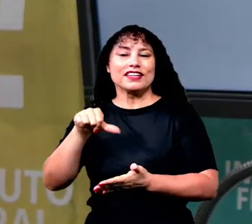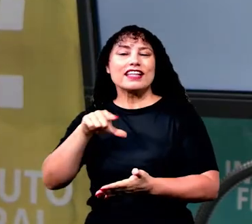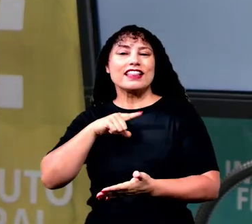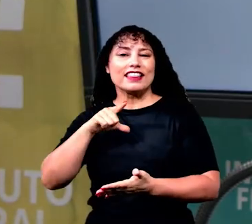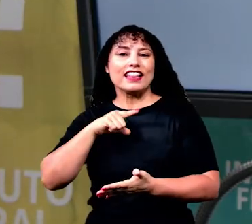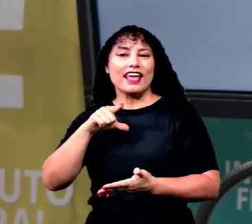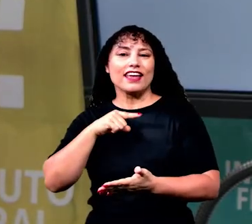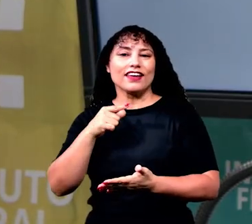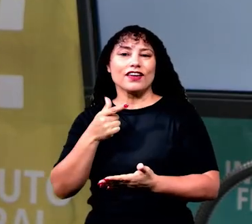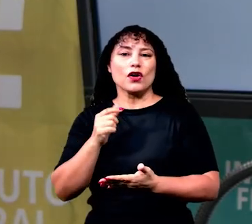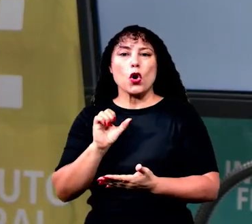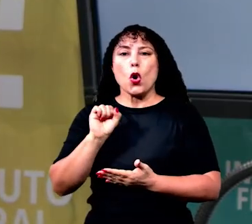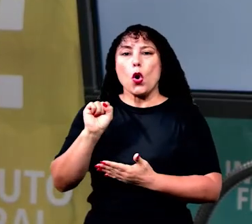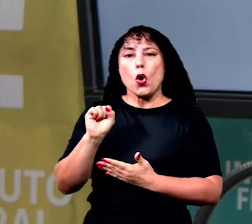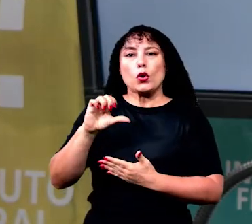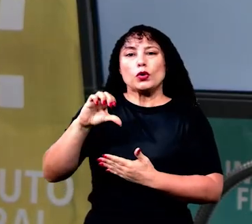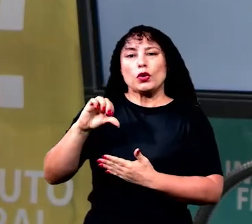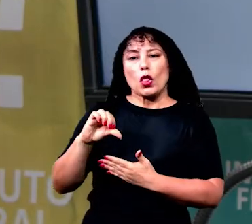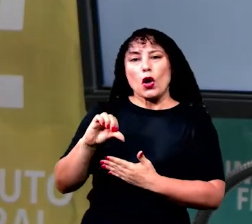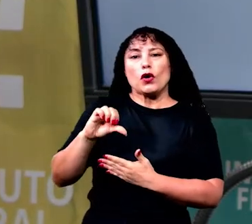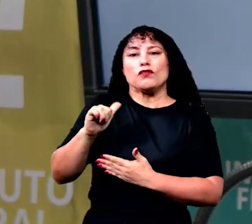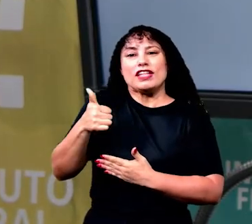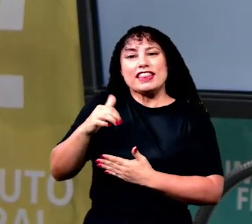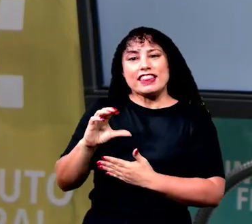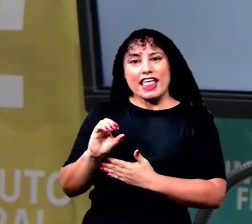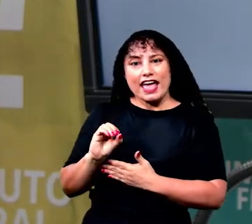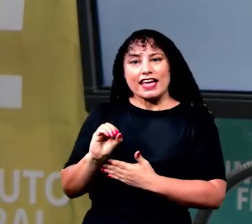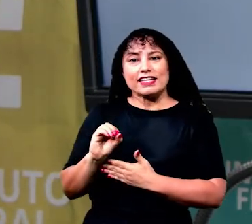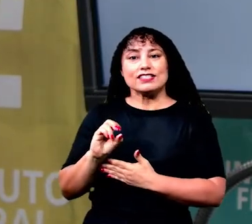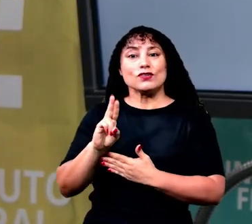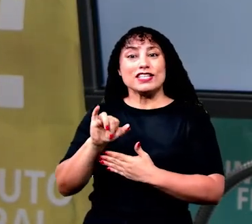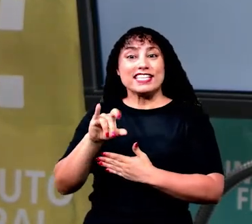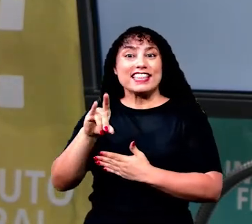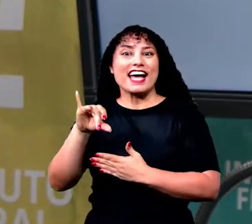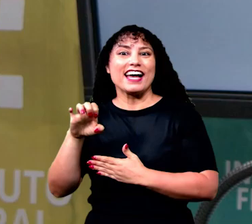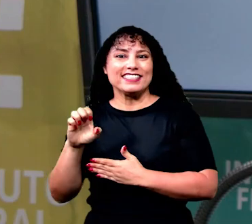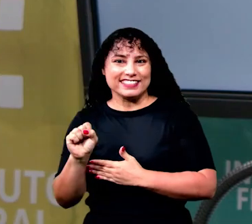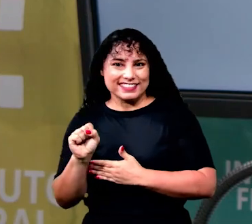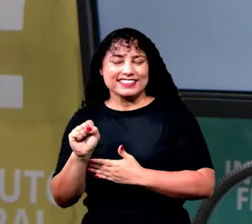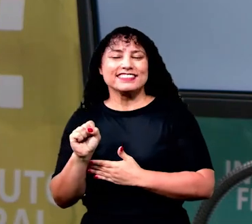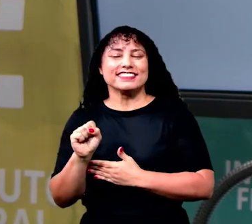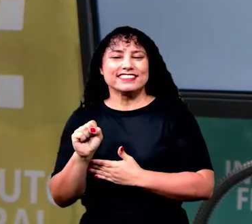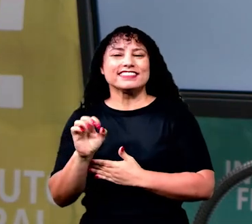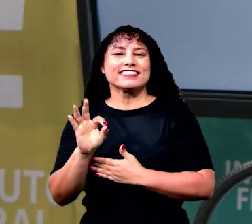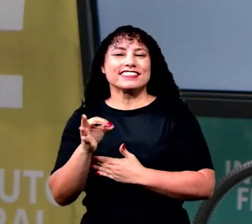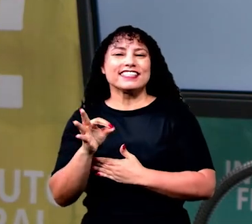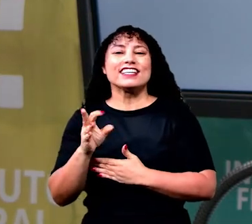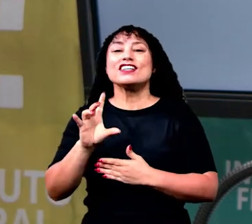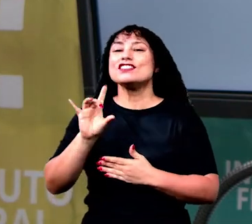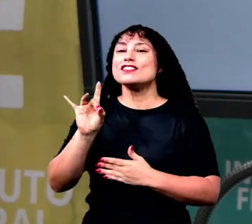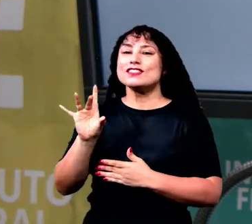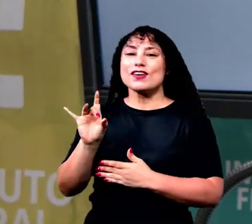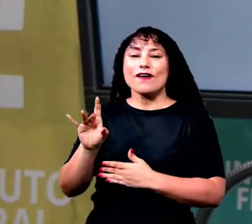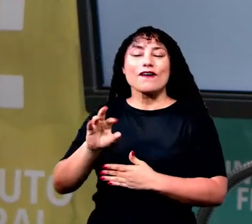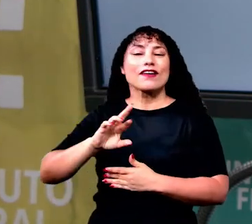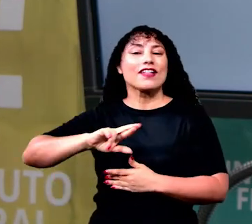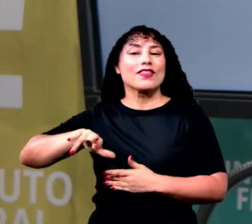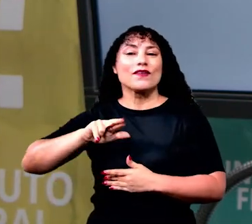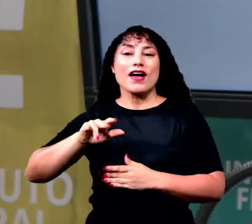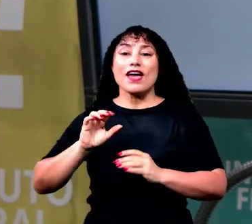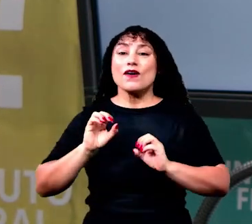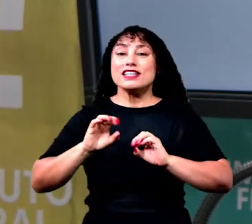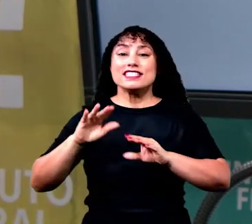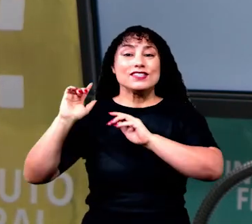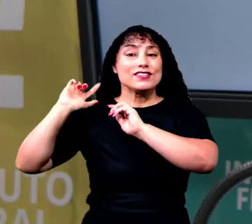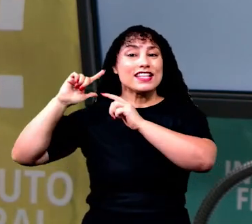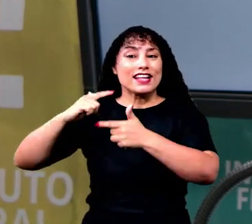Que tem, 8, 9 e 10. As unidades. As unidades. E só que não